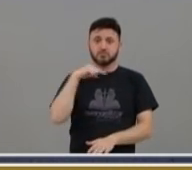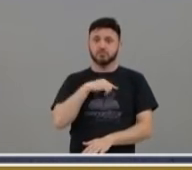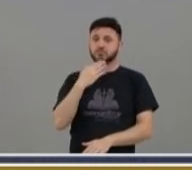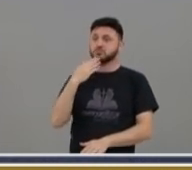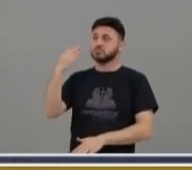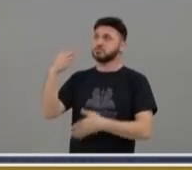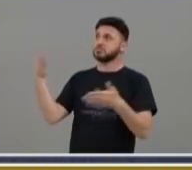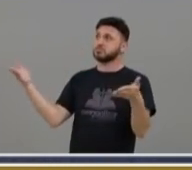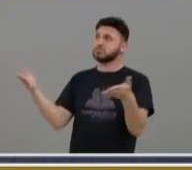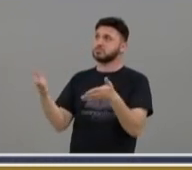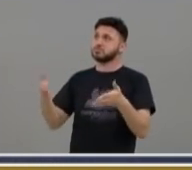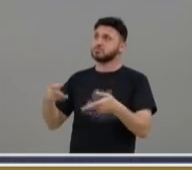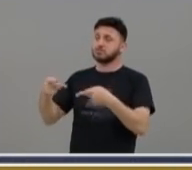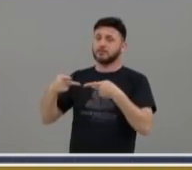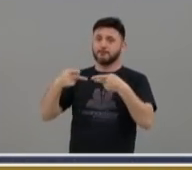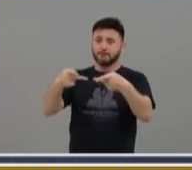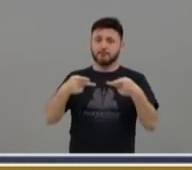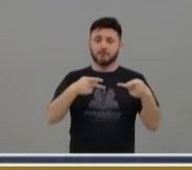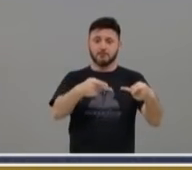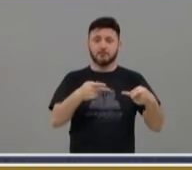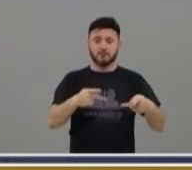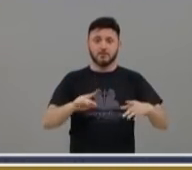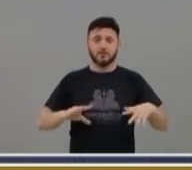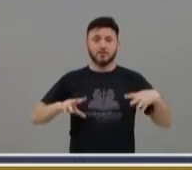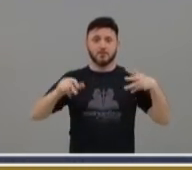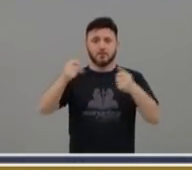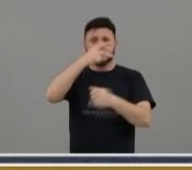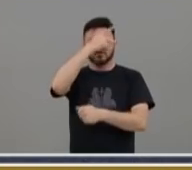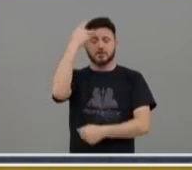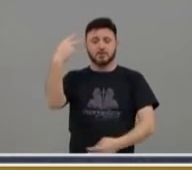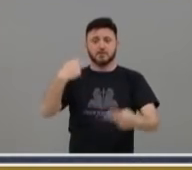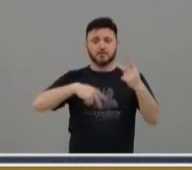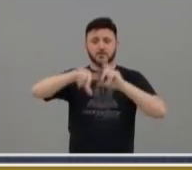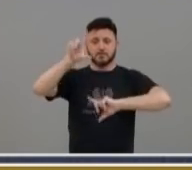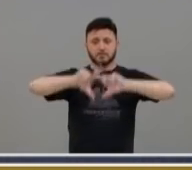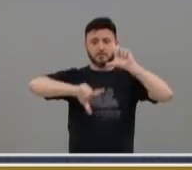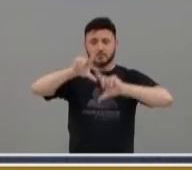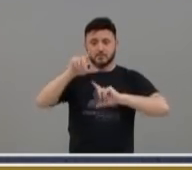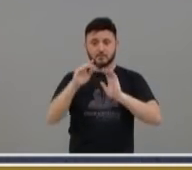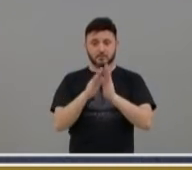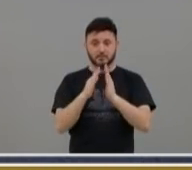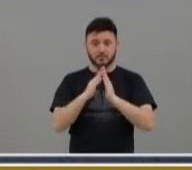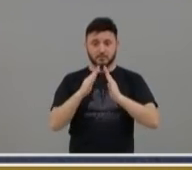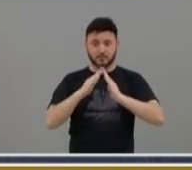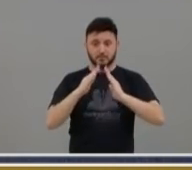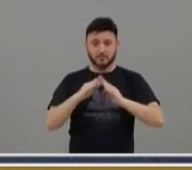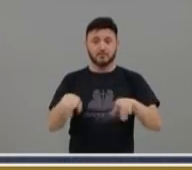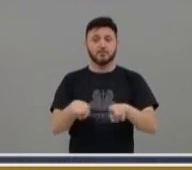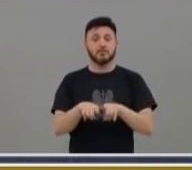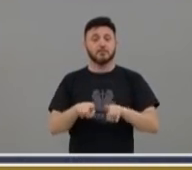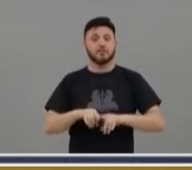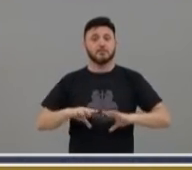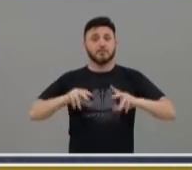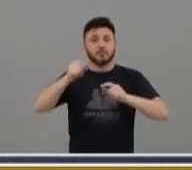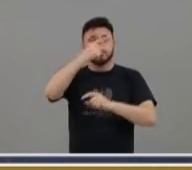momento que visite cada pessoa que nos acompanha, que toque o coração de cada uma delas que nesse